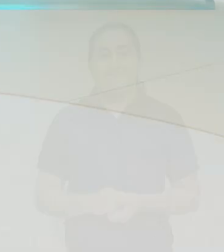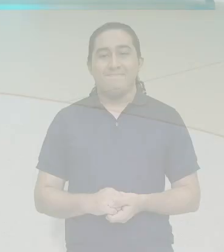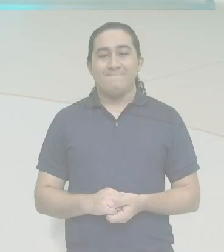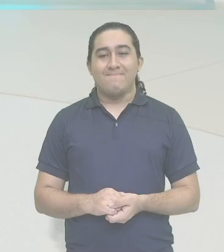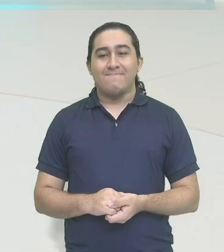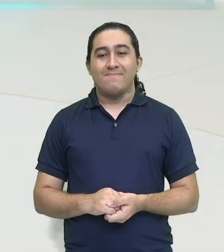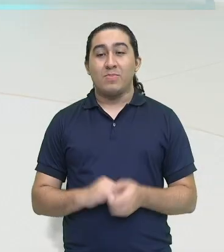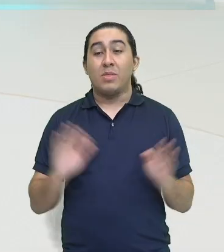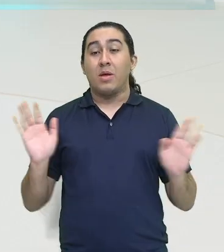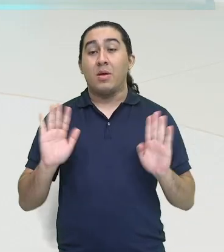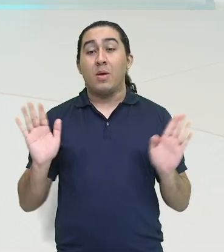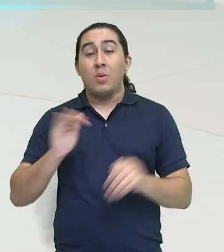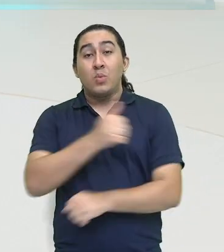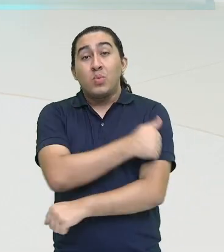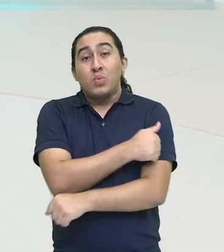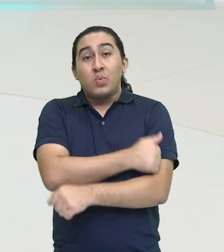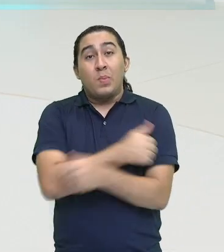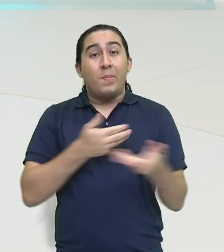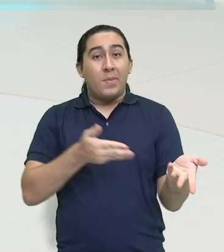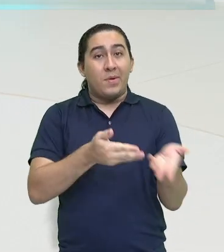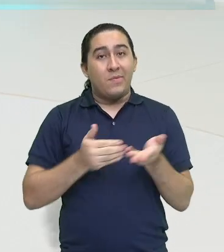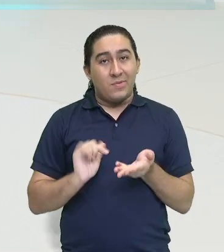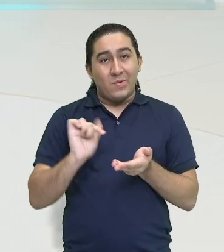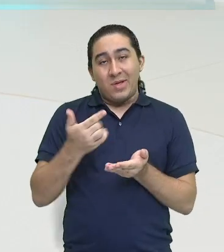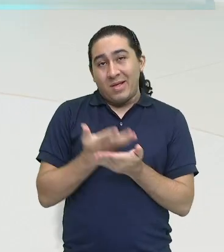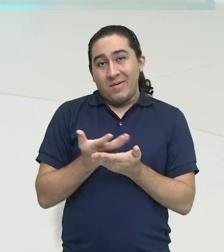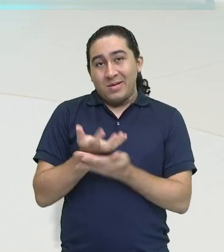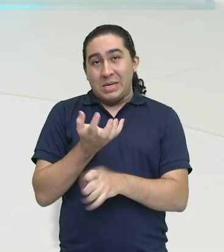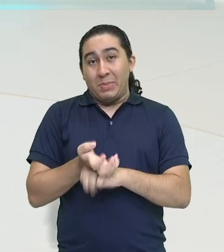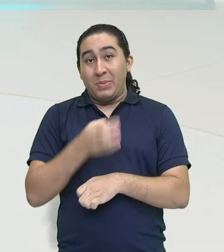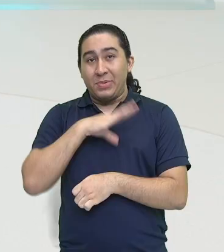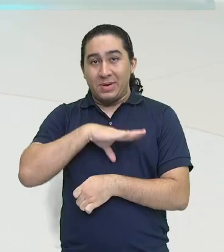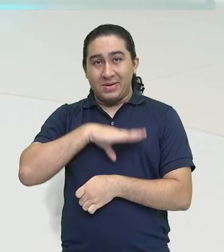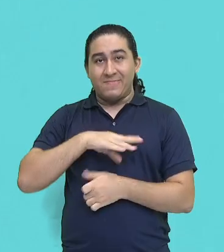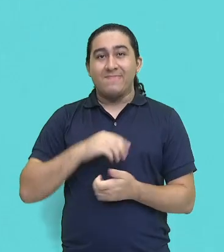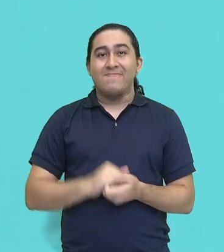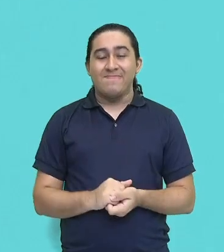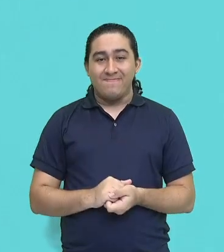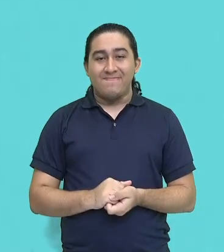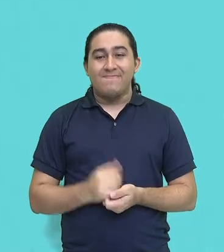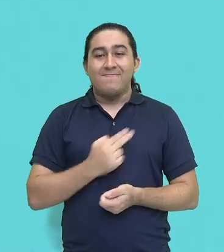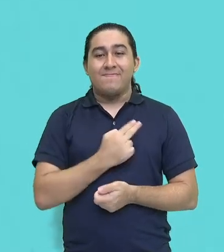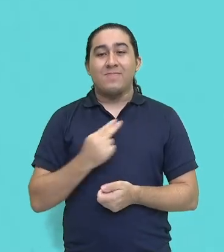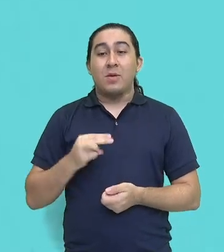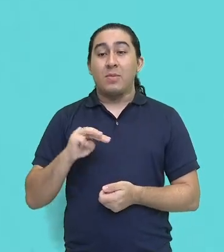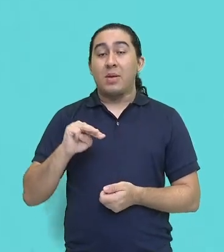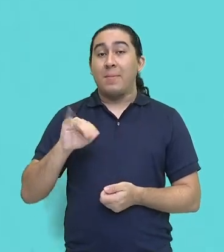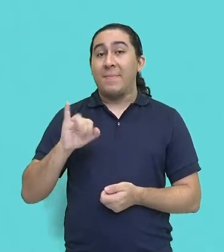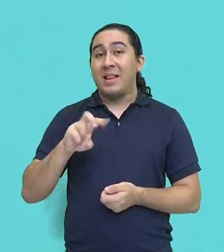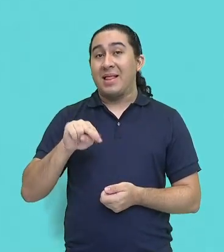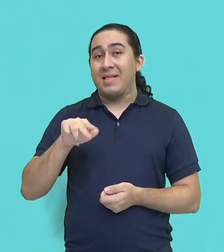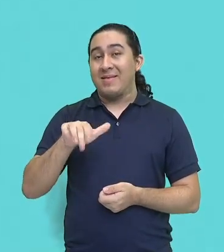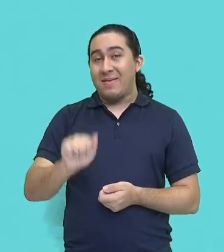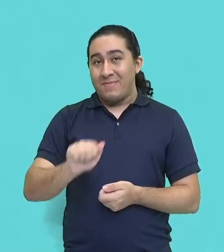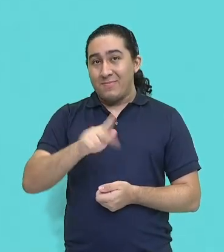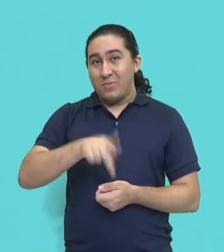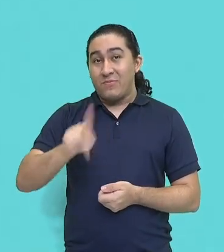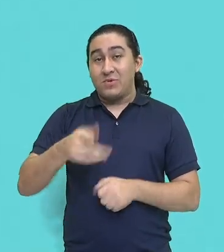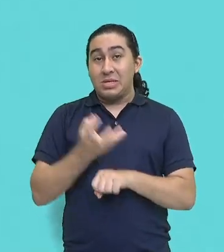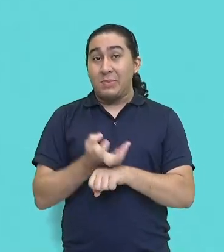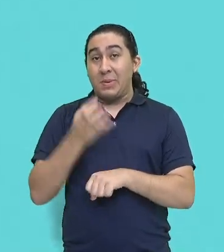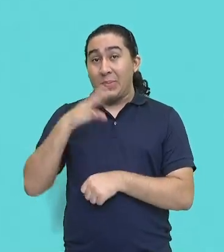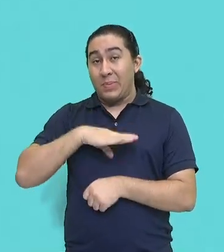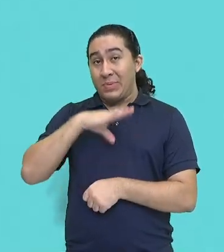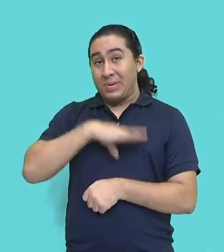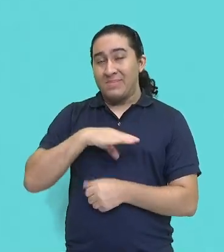Olá, alunos! Sejam bem-vindos a mais uma aula de língua portuguesa. Eu sou Milena Marães, professora de língua